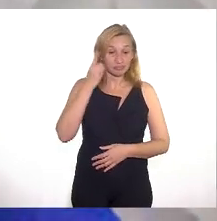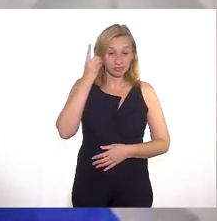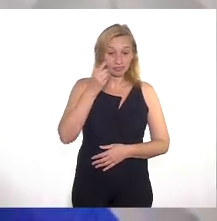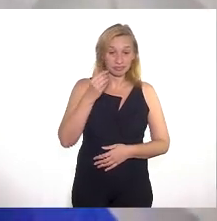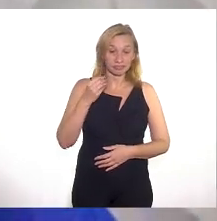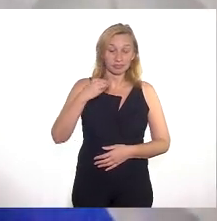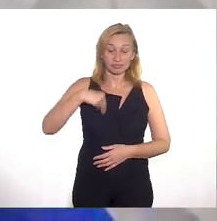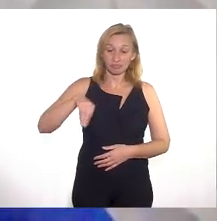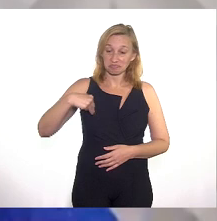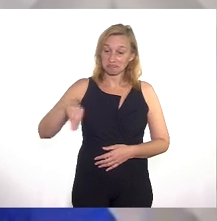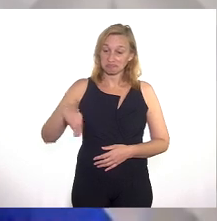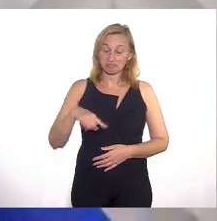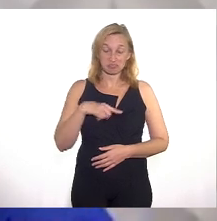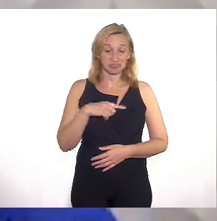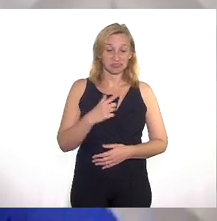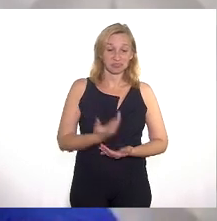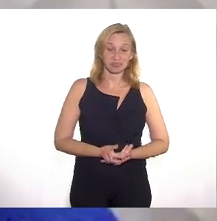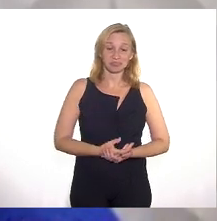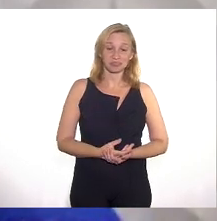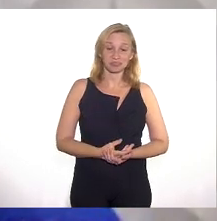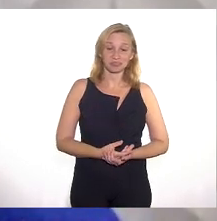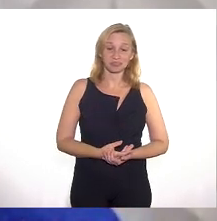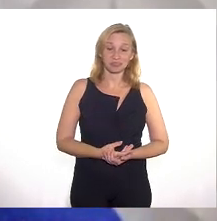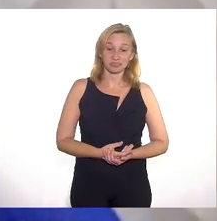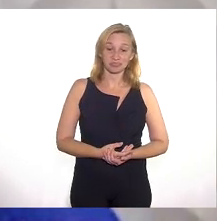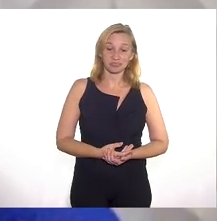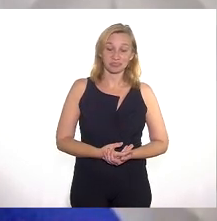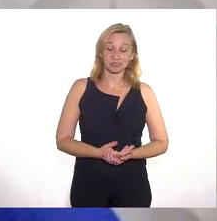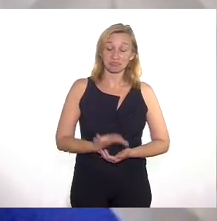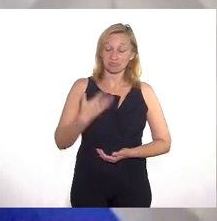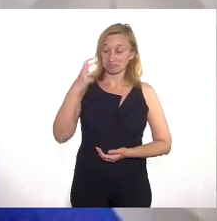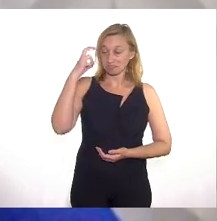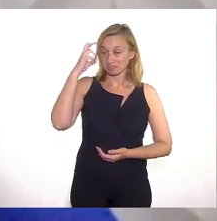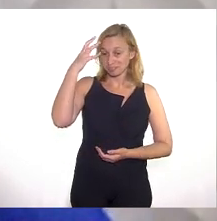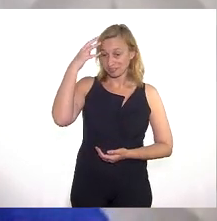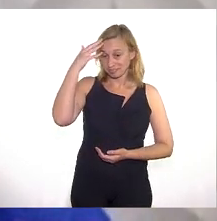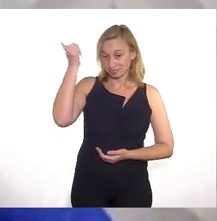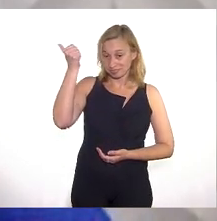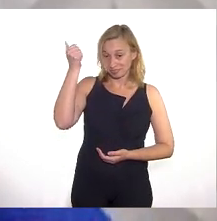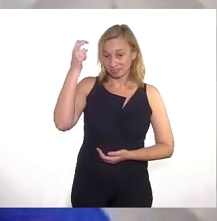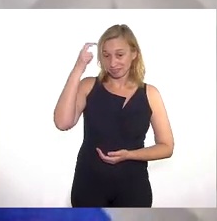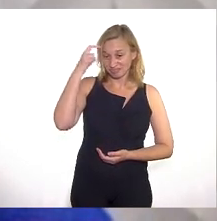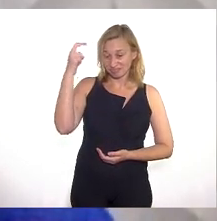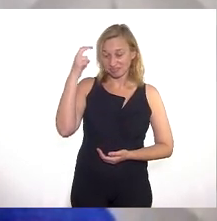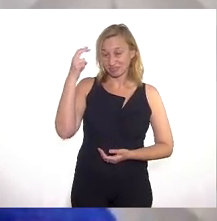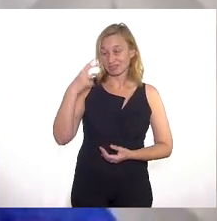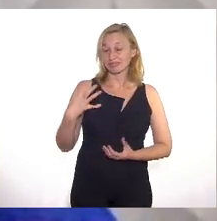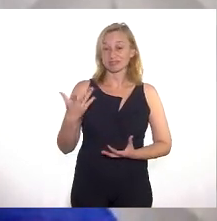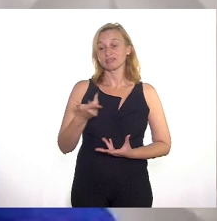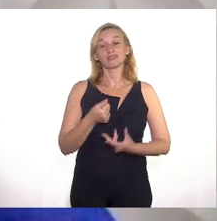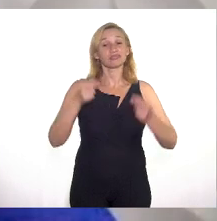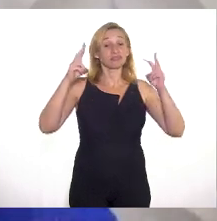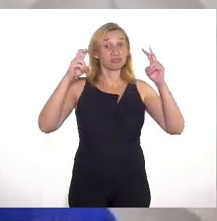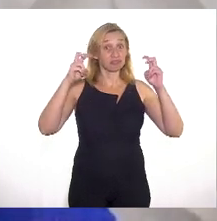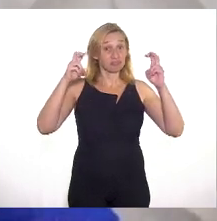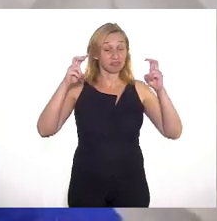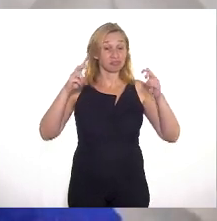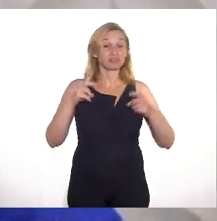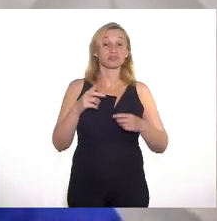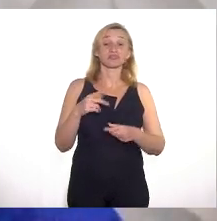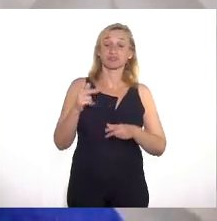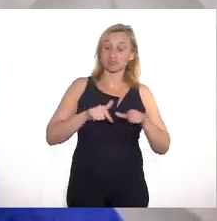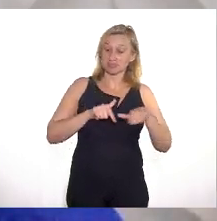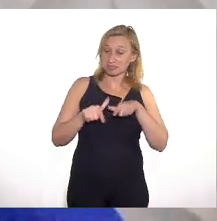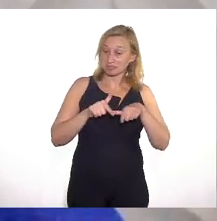que, sem dúvida nenhuma, tem um notório saber sobre o tema, tem uma atuação parlamentar e na sua vida